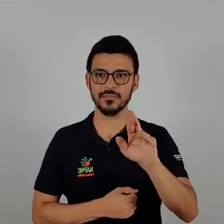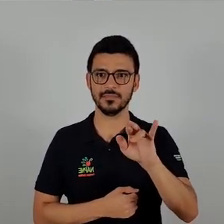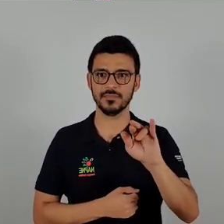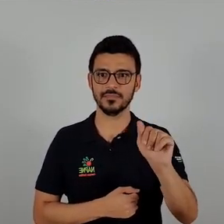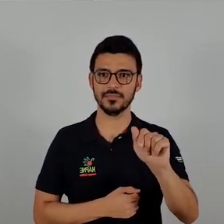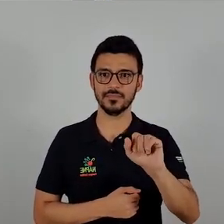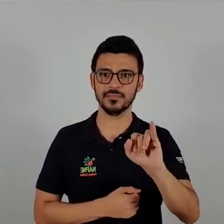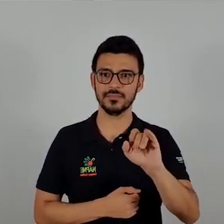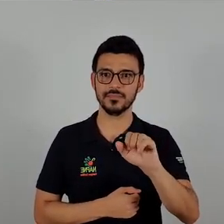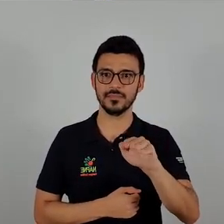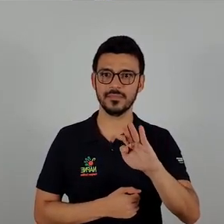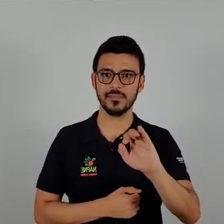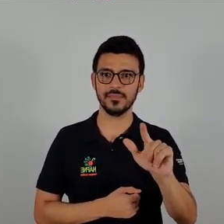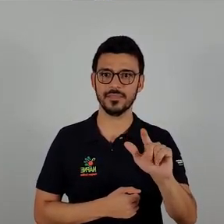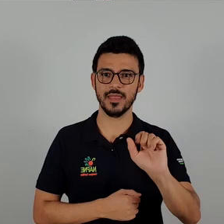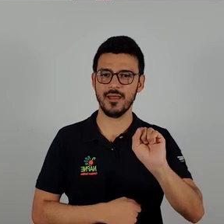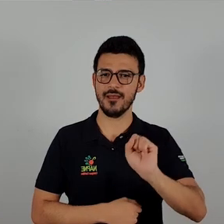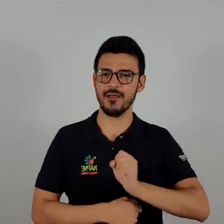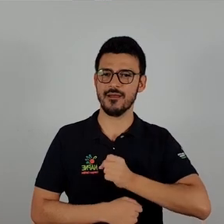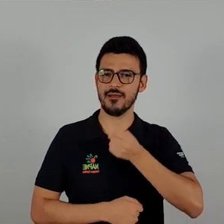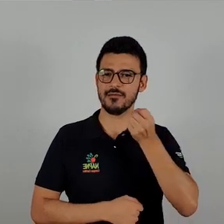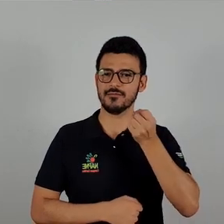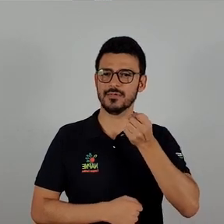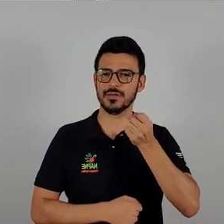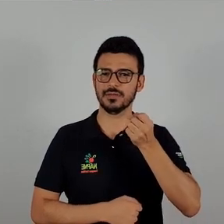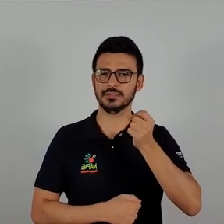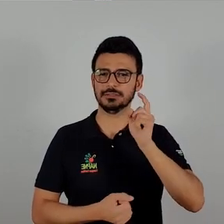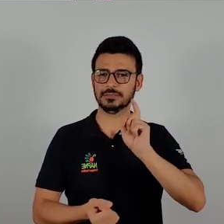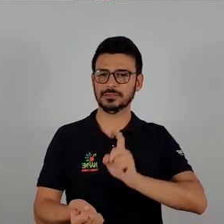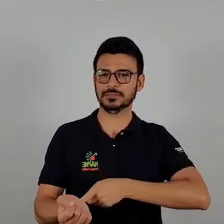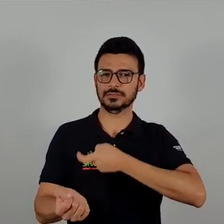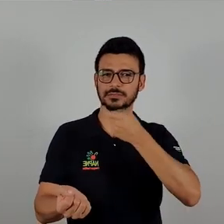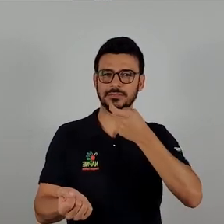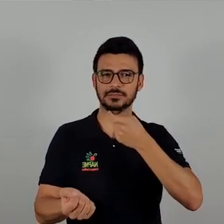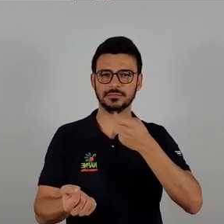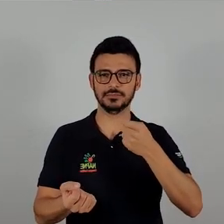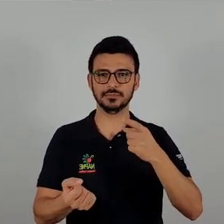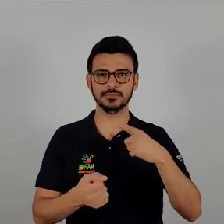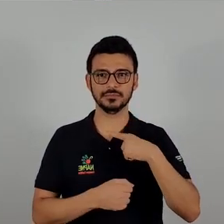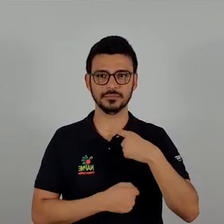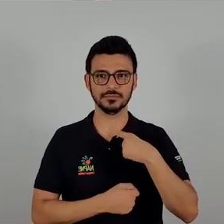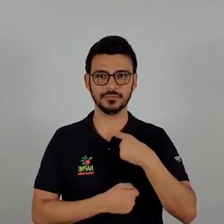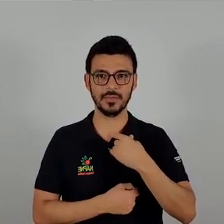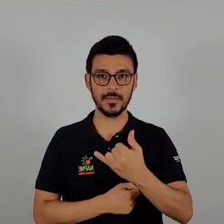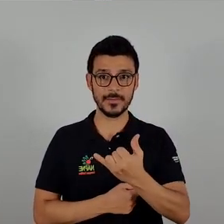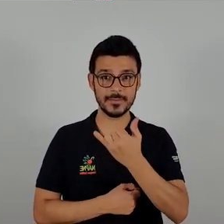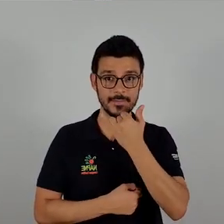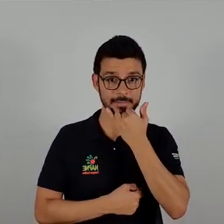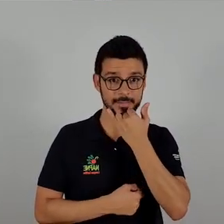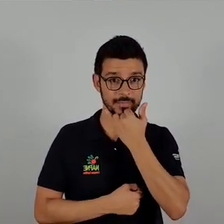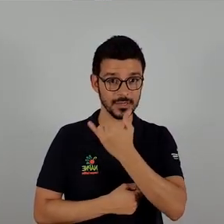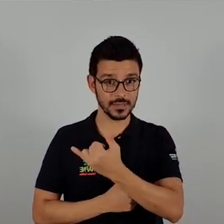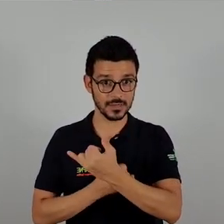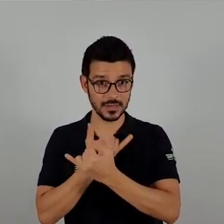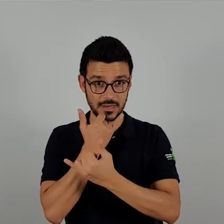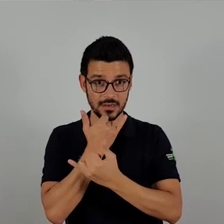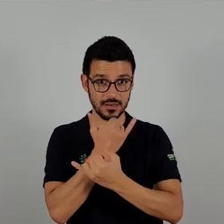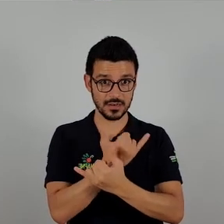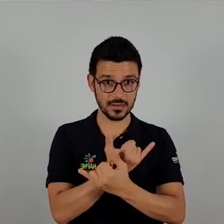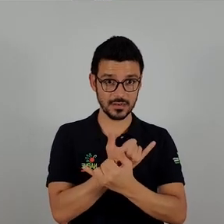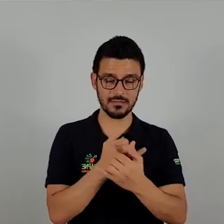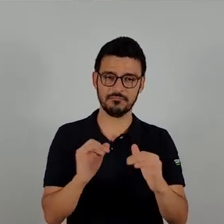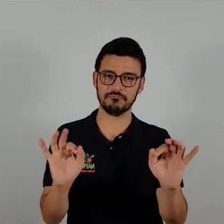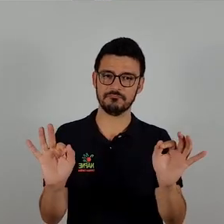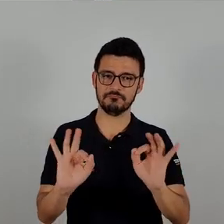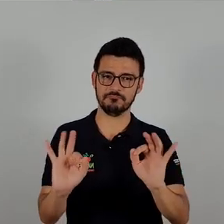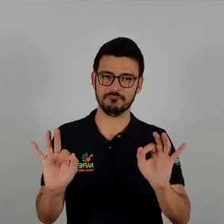Tanto emocional quanto fisicamente, e aquilo que ele controla. Certo? Então nós temos uma situação do fígado no sentido